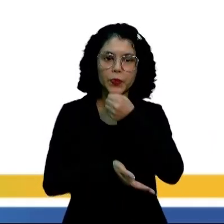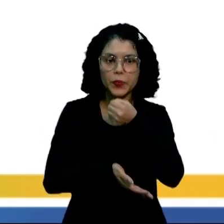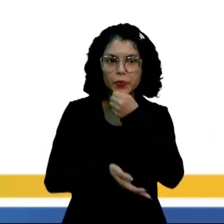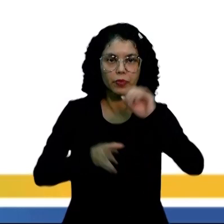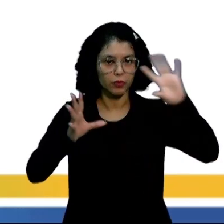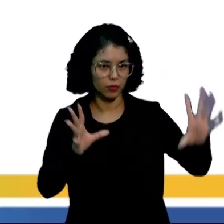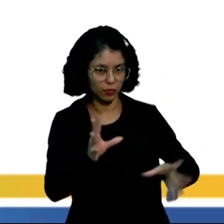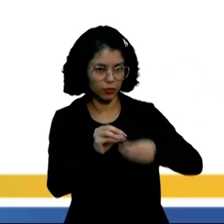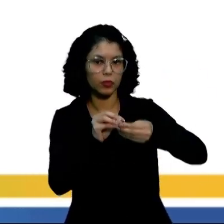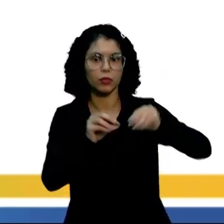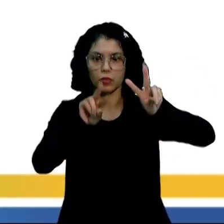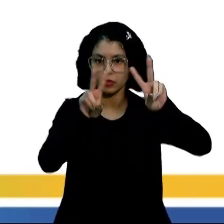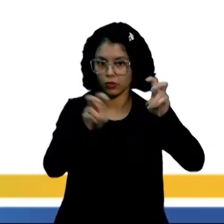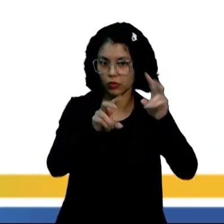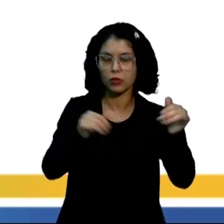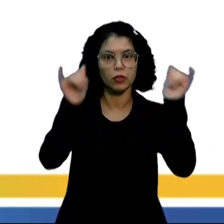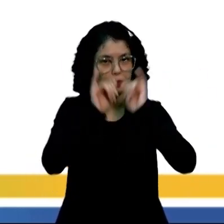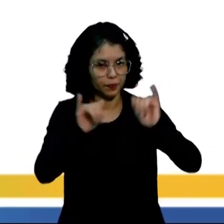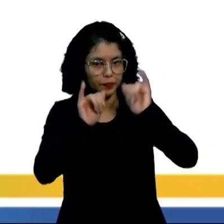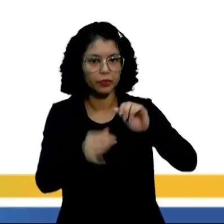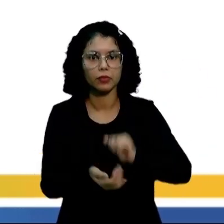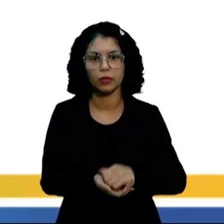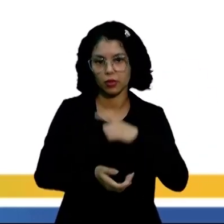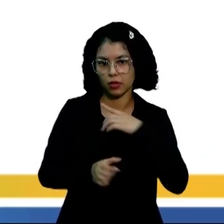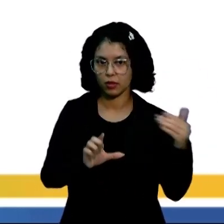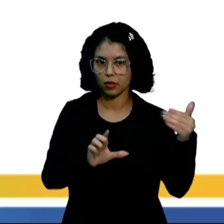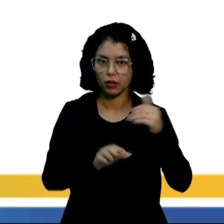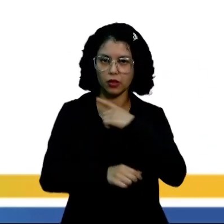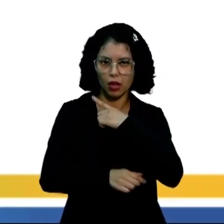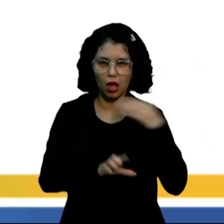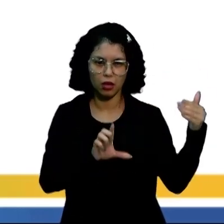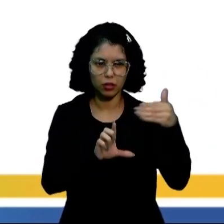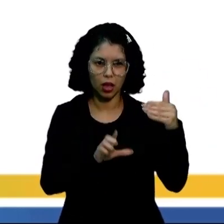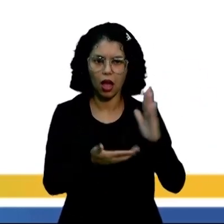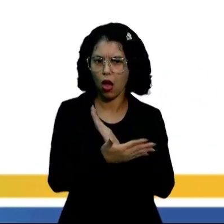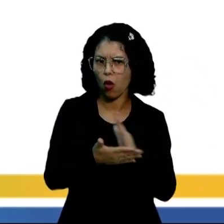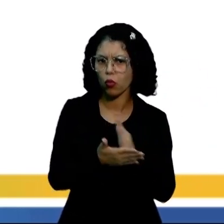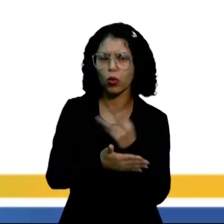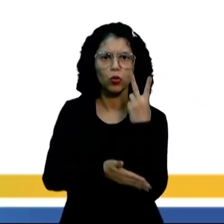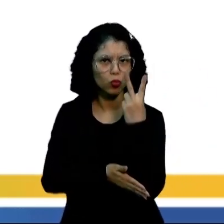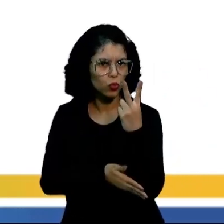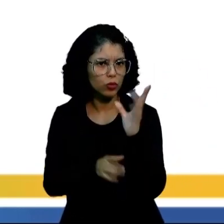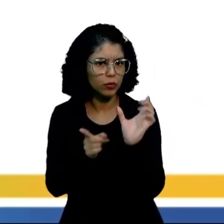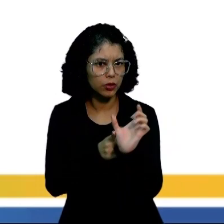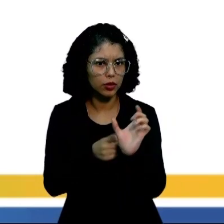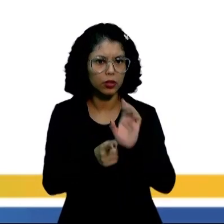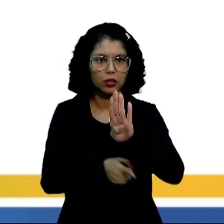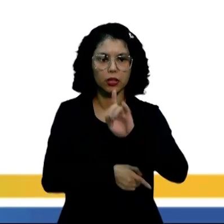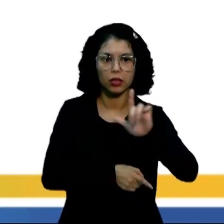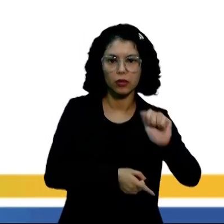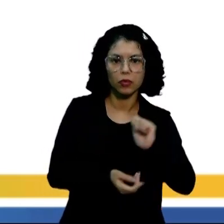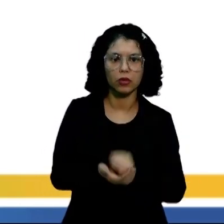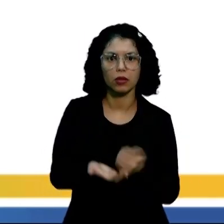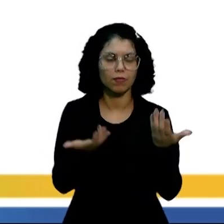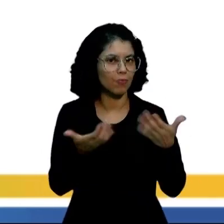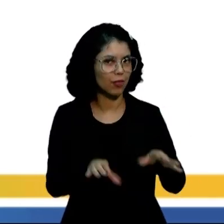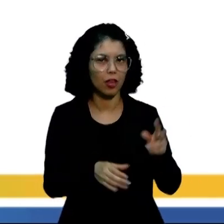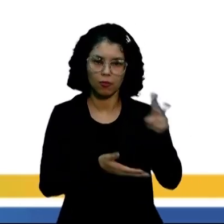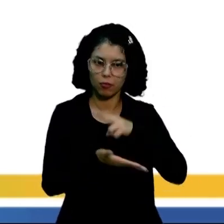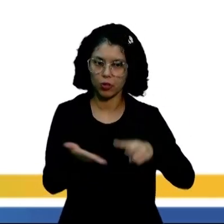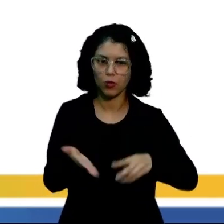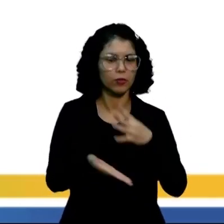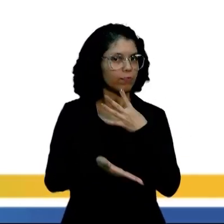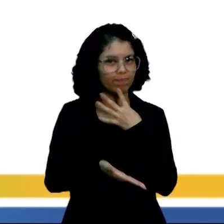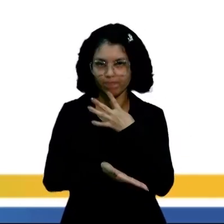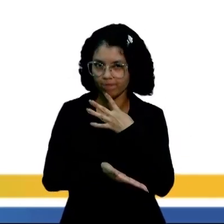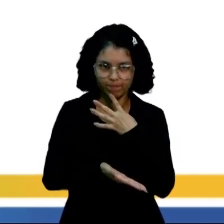reportagem completa sobre o assunto anunciado, tem-se acesso a duas palavras que Bill Gates não quer que o leitor